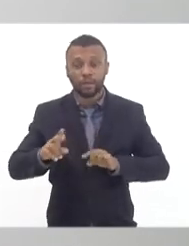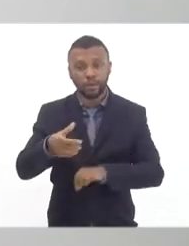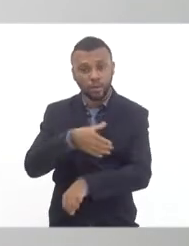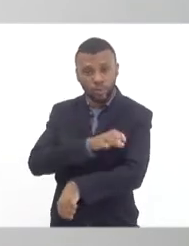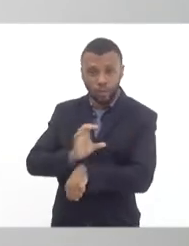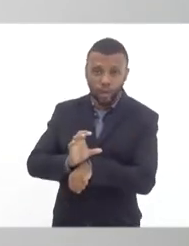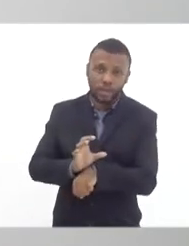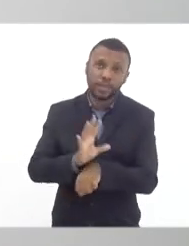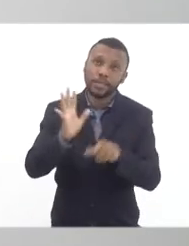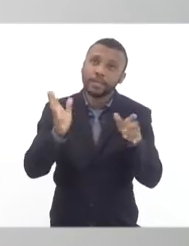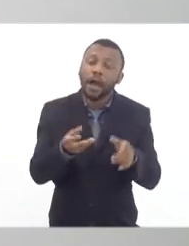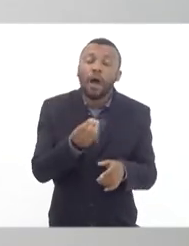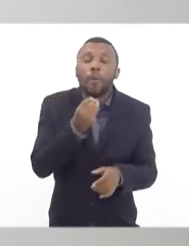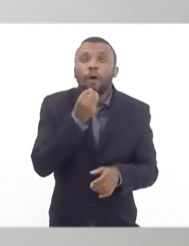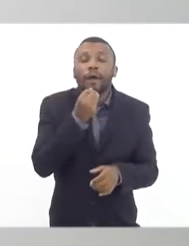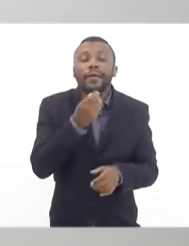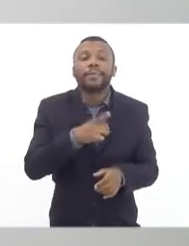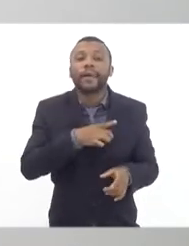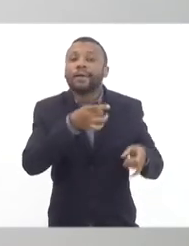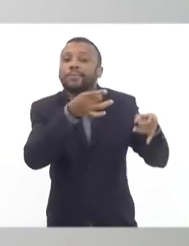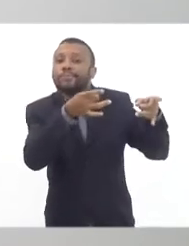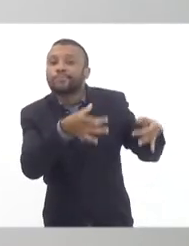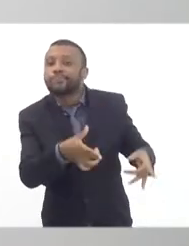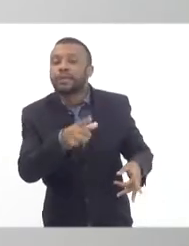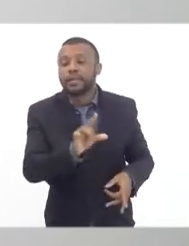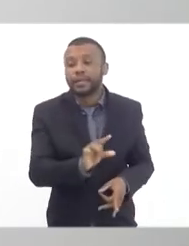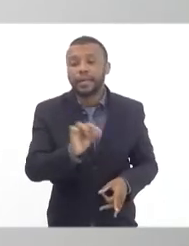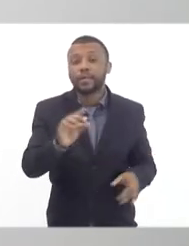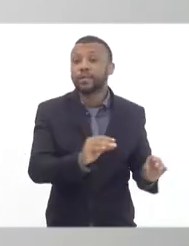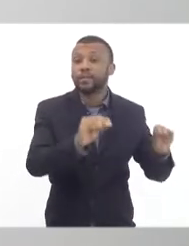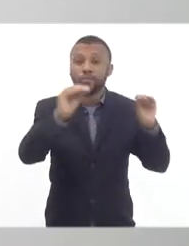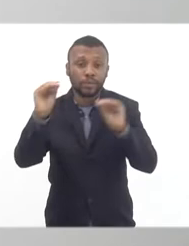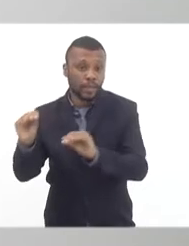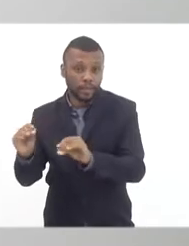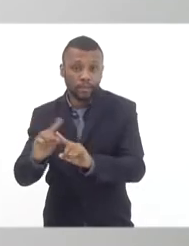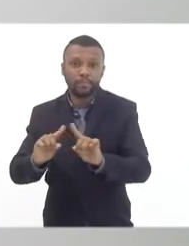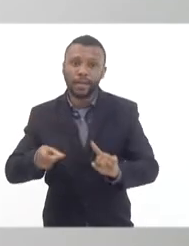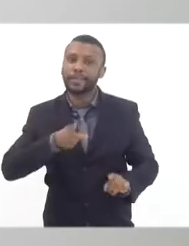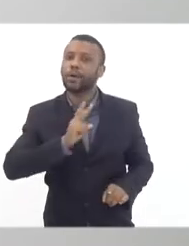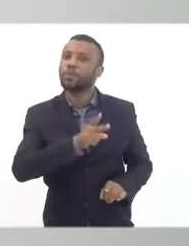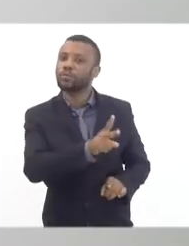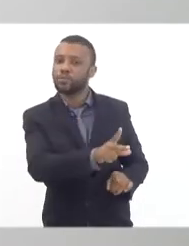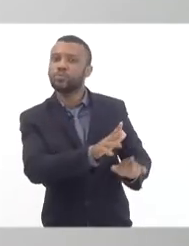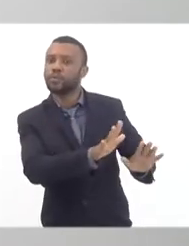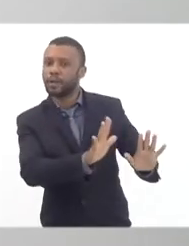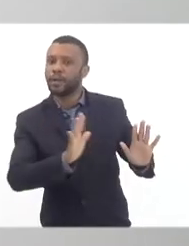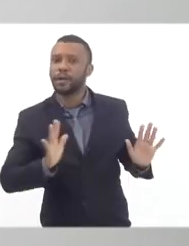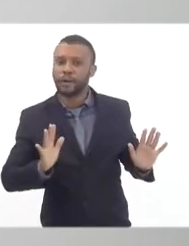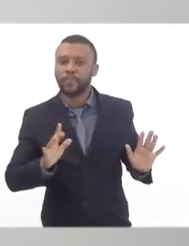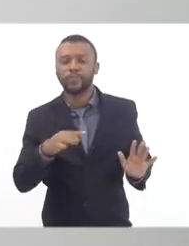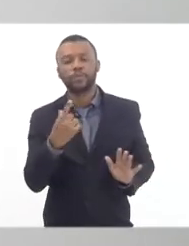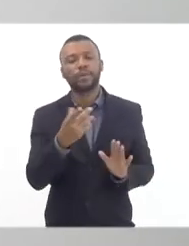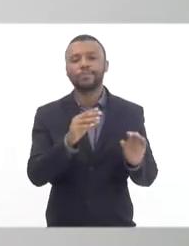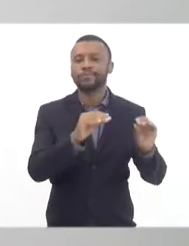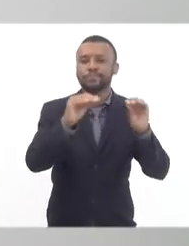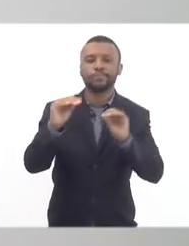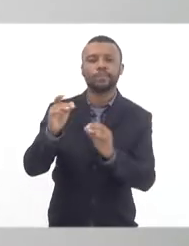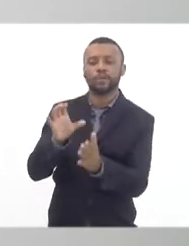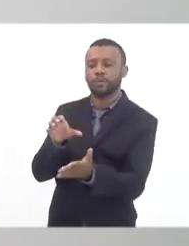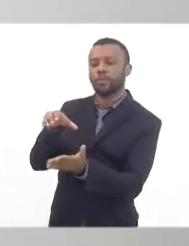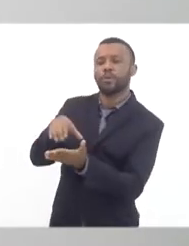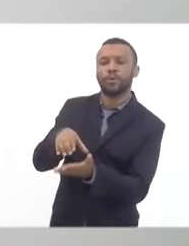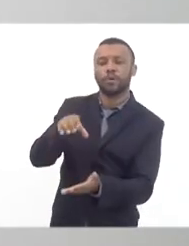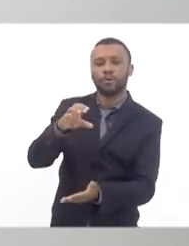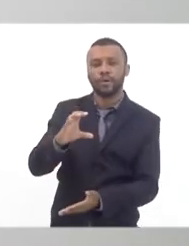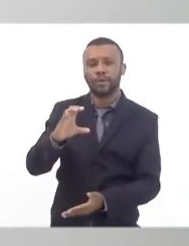ter saído de São Gonçalo, mas está lá insistindo em São Gonçalo, né? E aí nós fomos lá para aquele galpão, Senarte, né, o